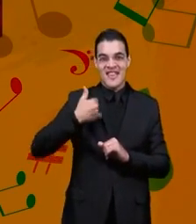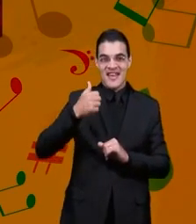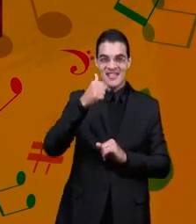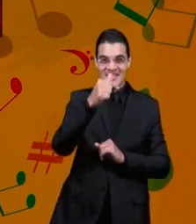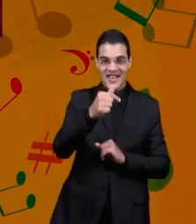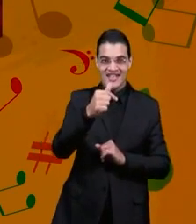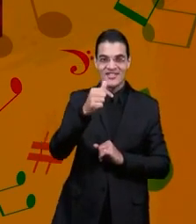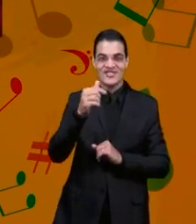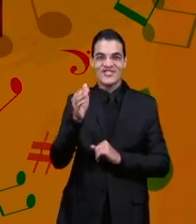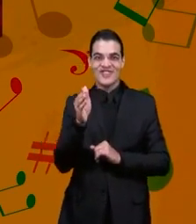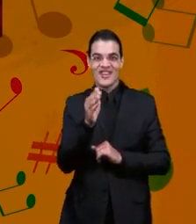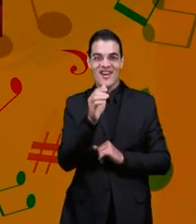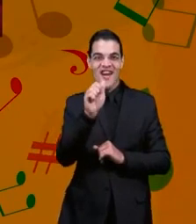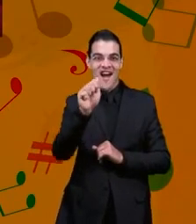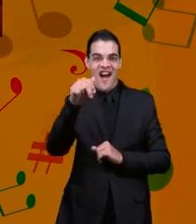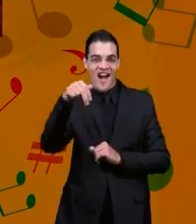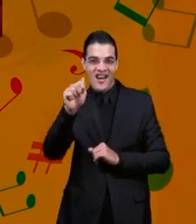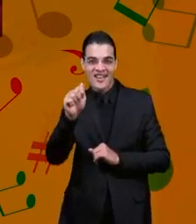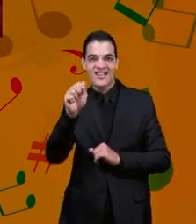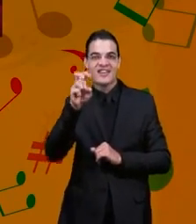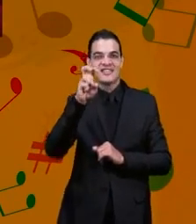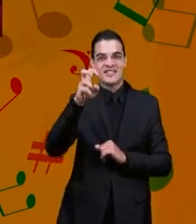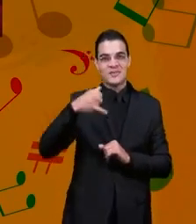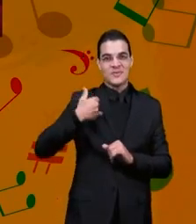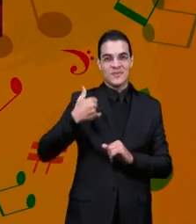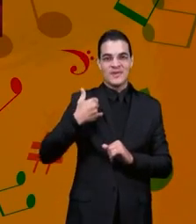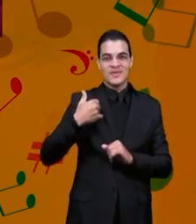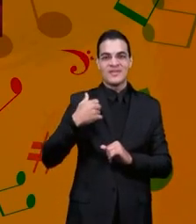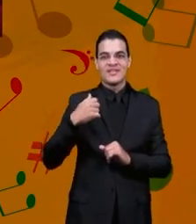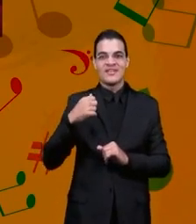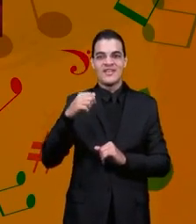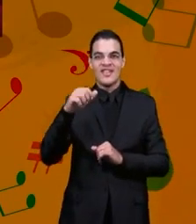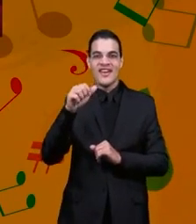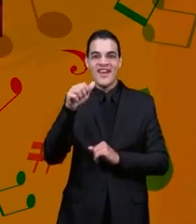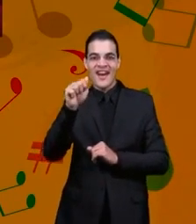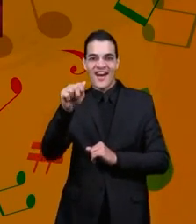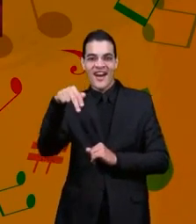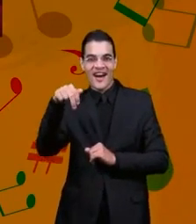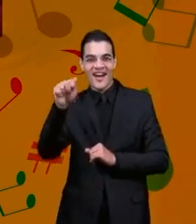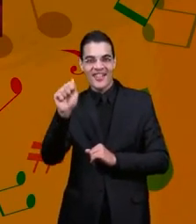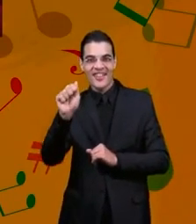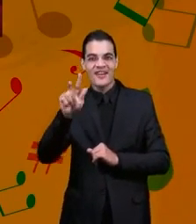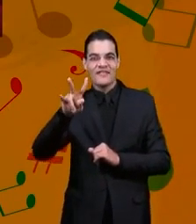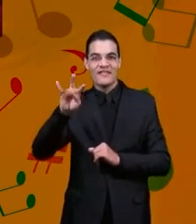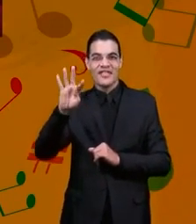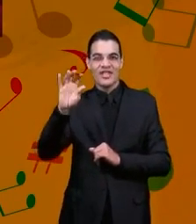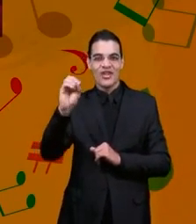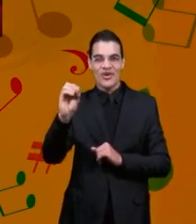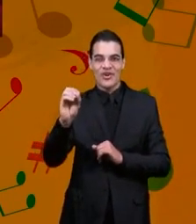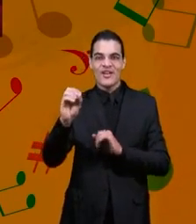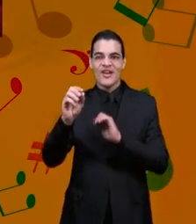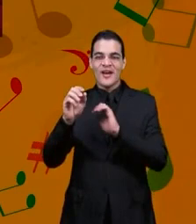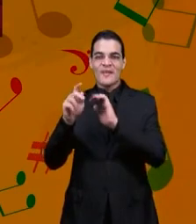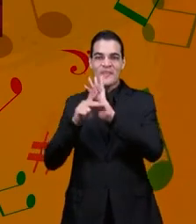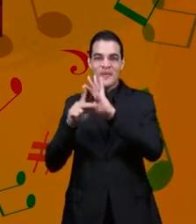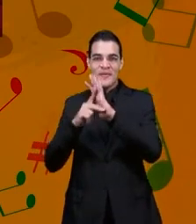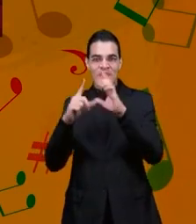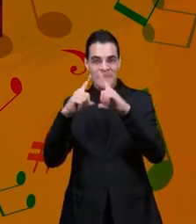Ana Vitória de 5 anos e a pequena Ana Guilhermina de 2 anos, Brasília,